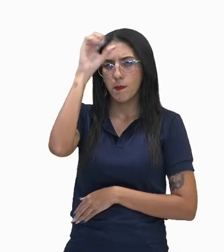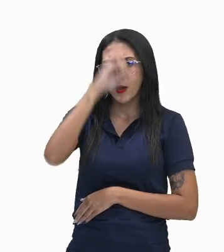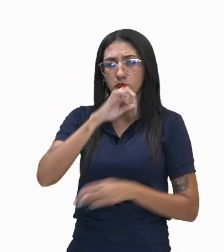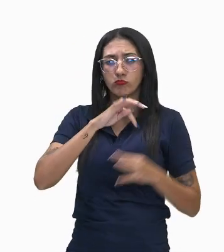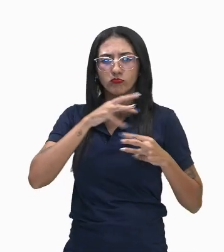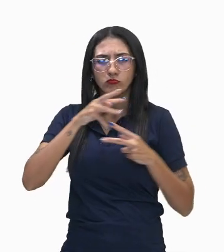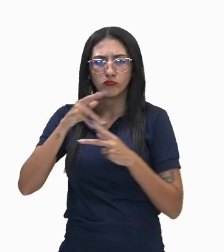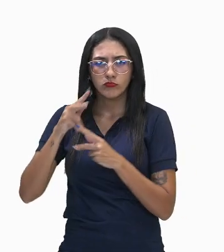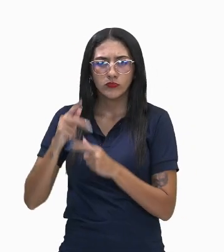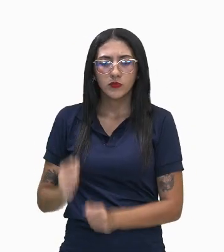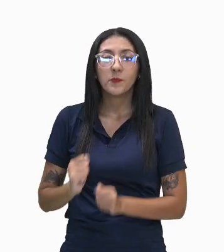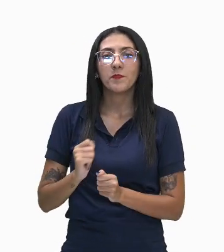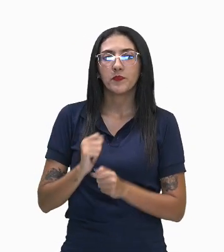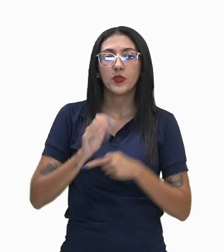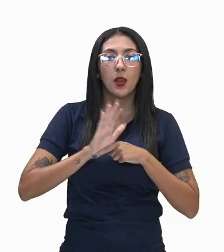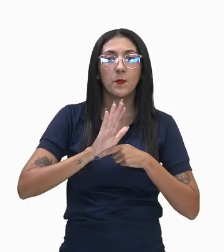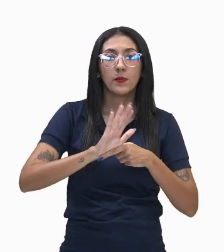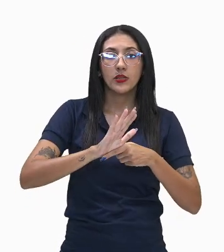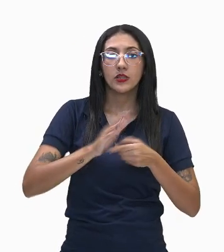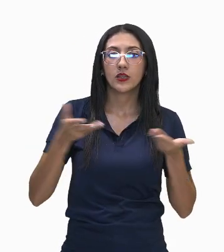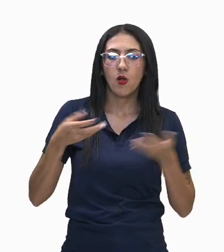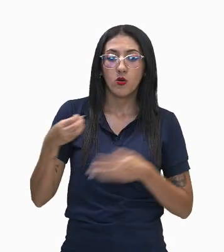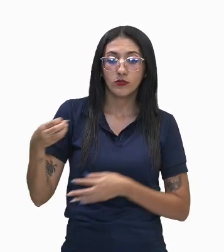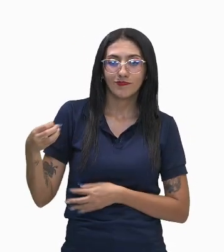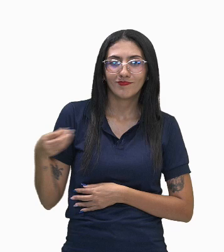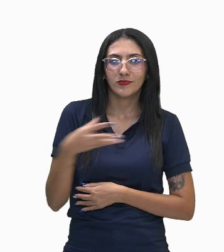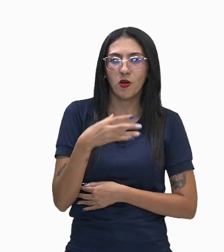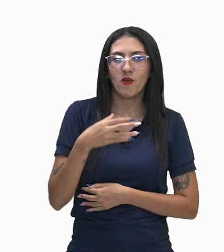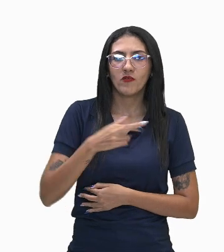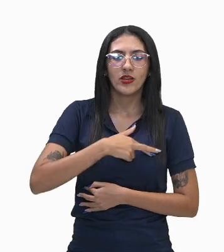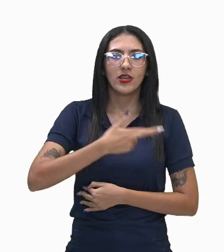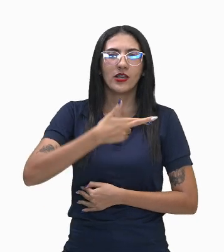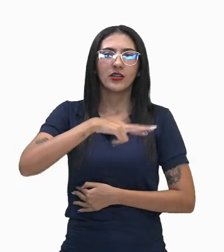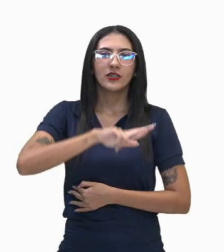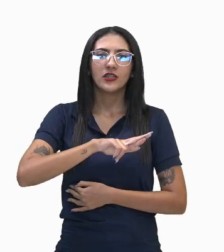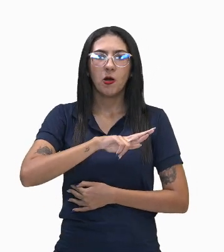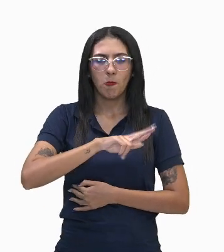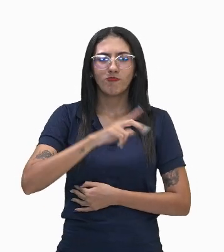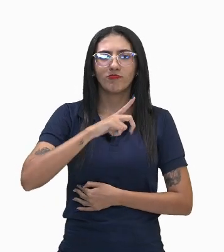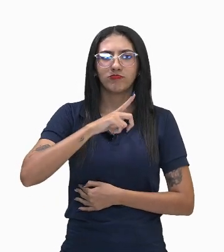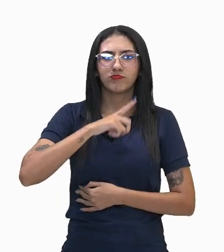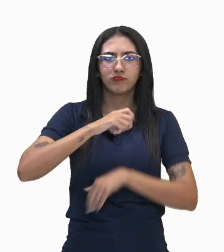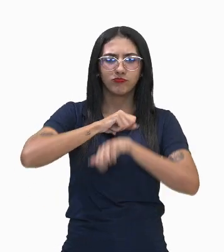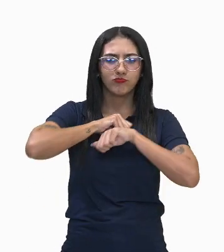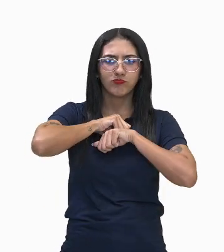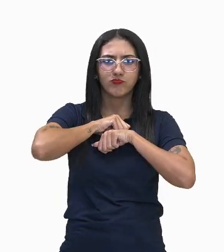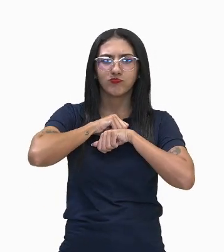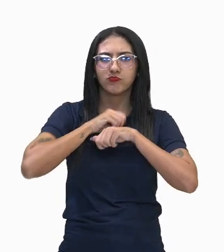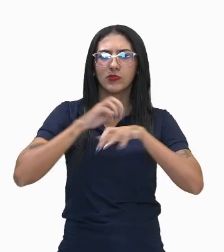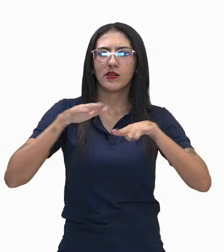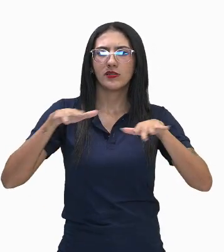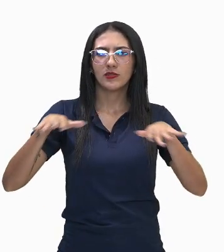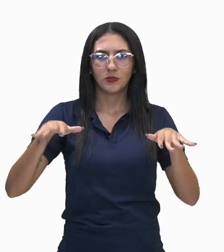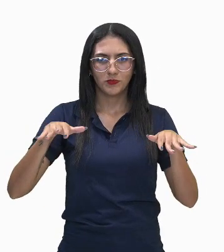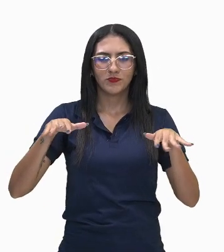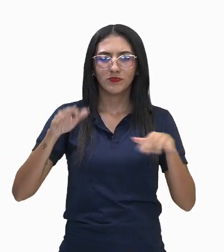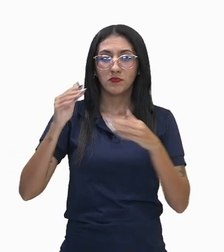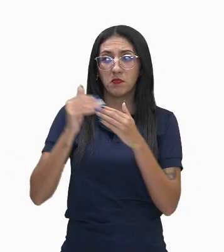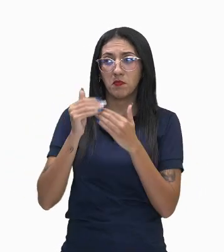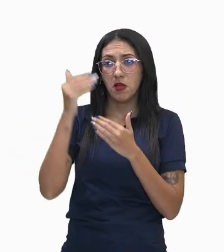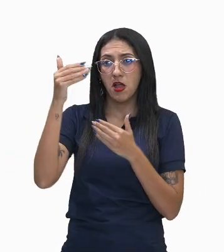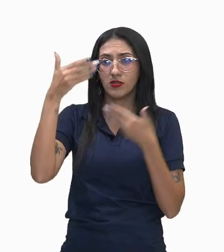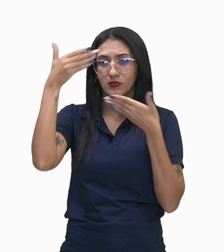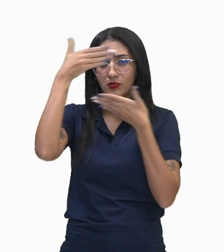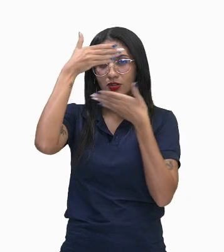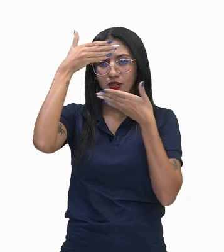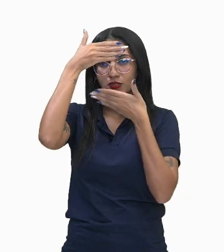revelando assim a nova religião que em pouco tempo se expandiu por todo o mundo árabe. E aqui